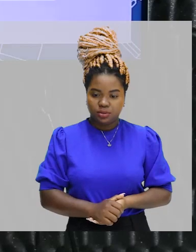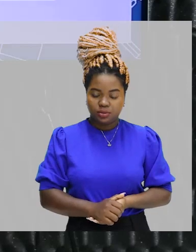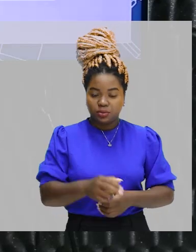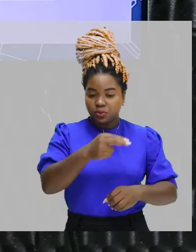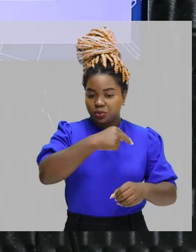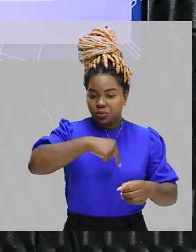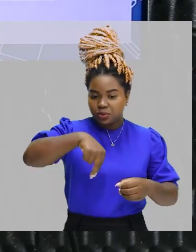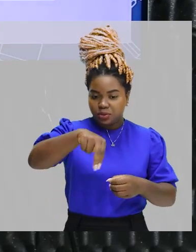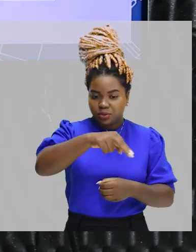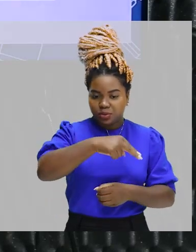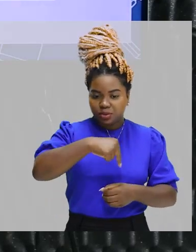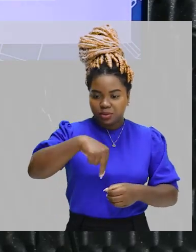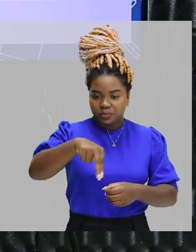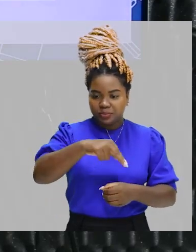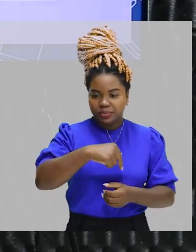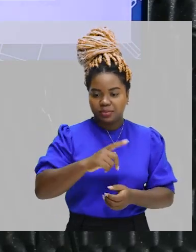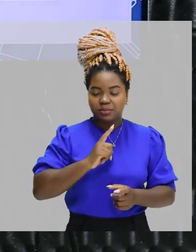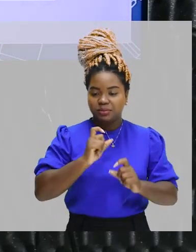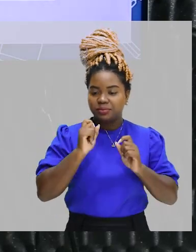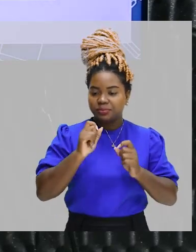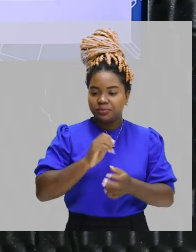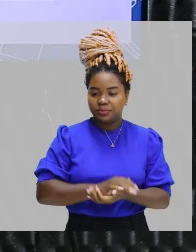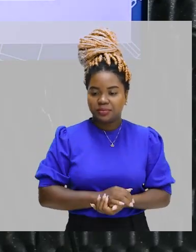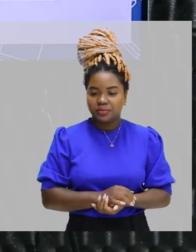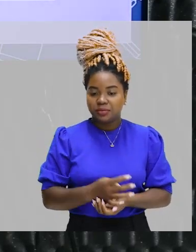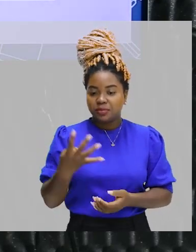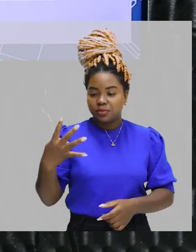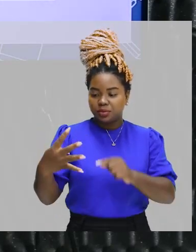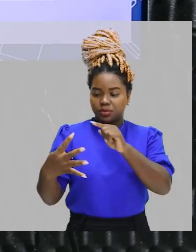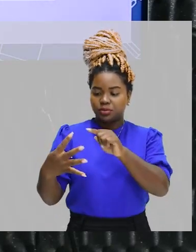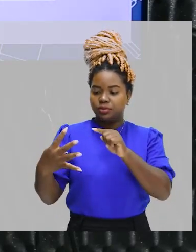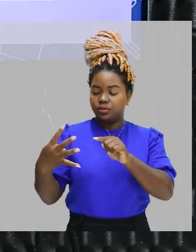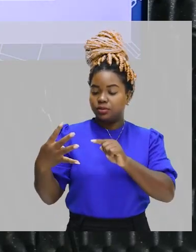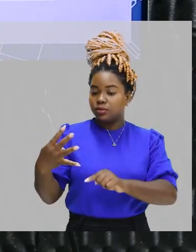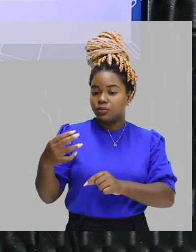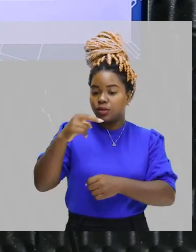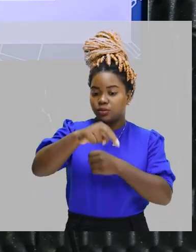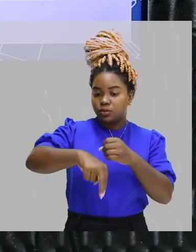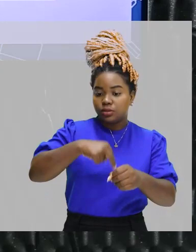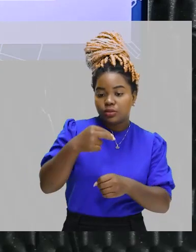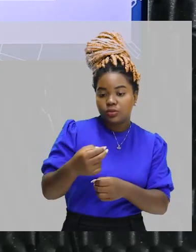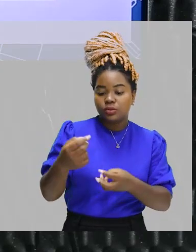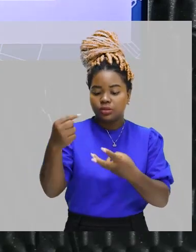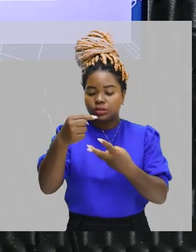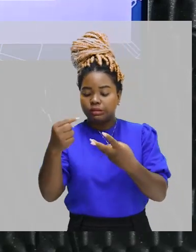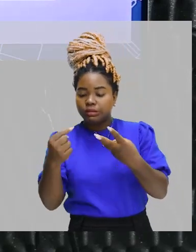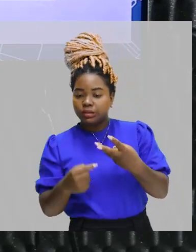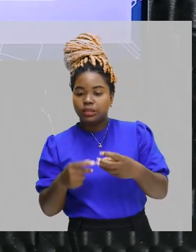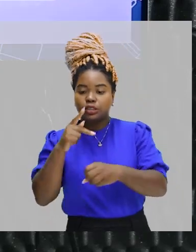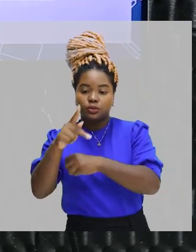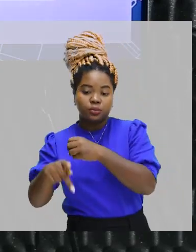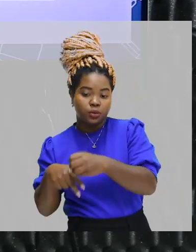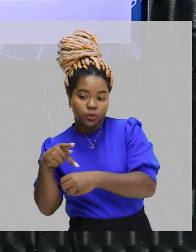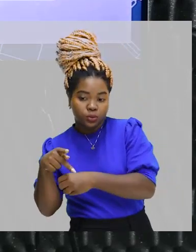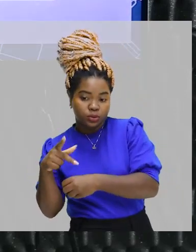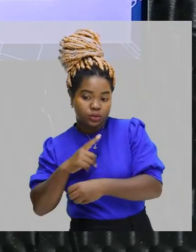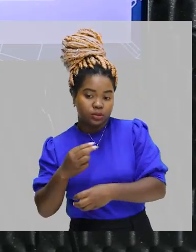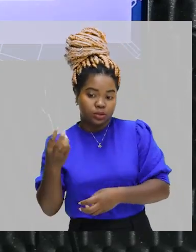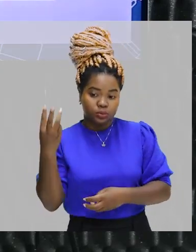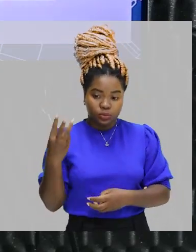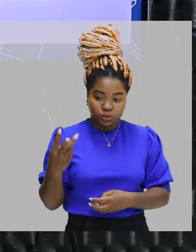núcleo atômico, né, formado por 4 nêutrons e 3 prótons, e nós temos aqui 3